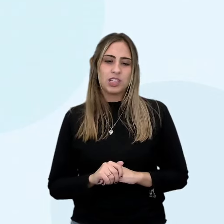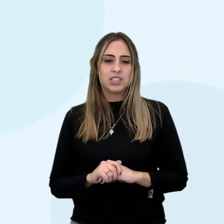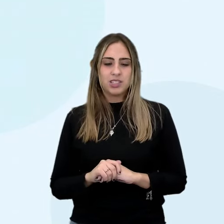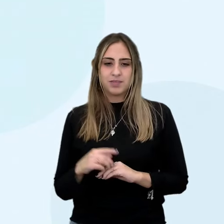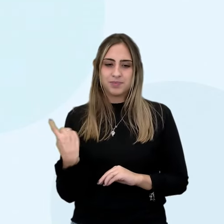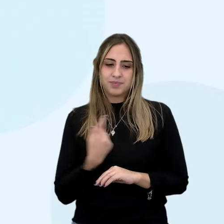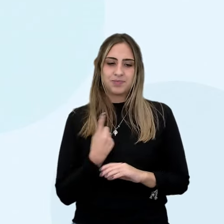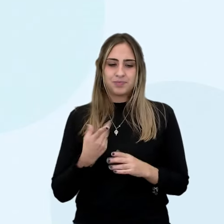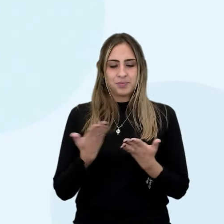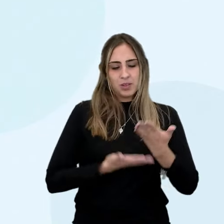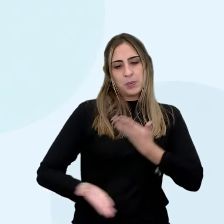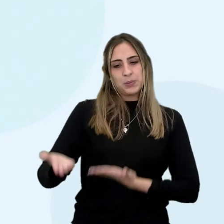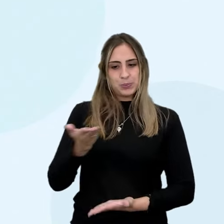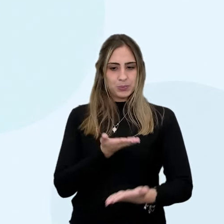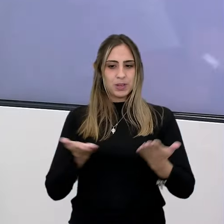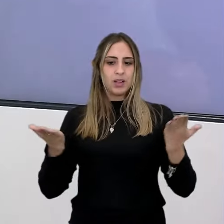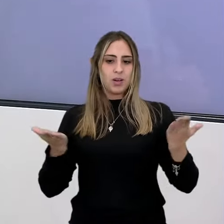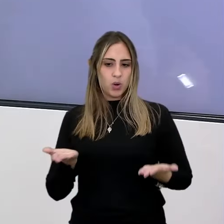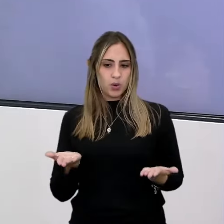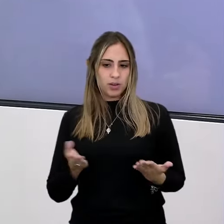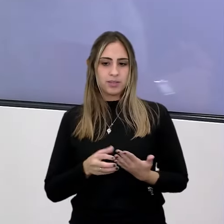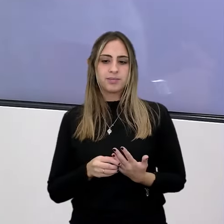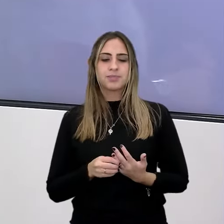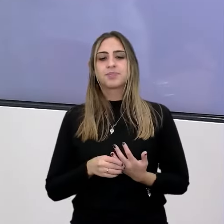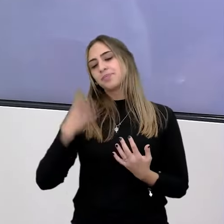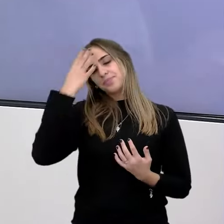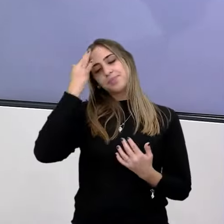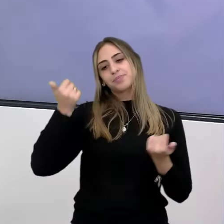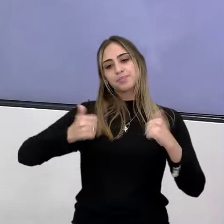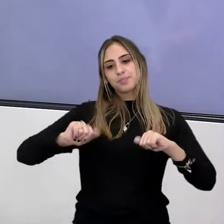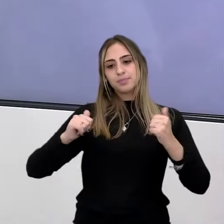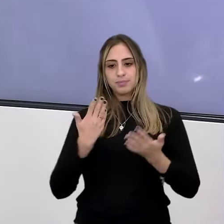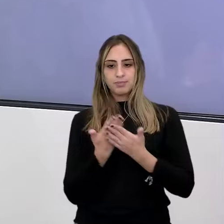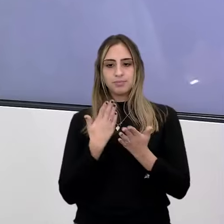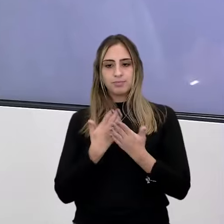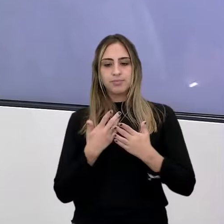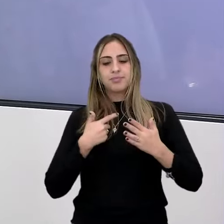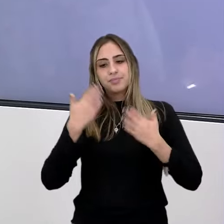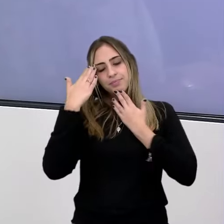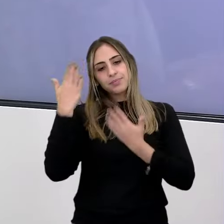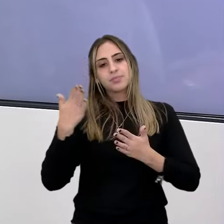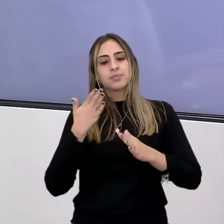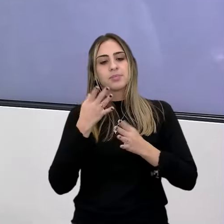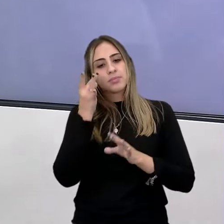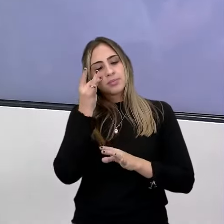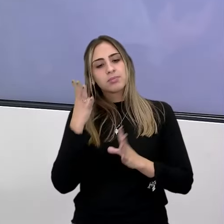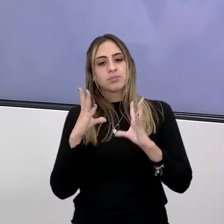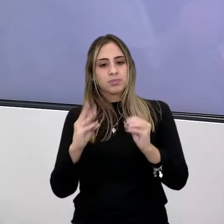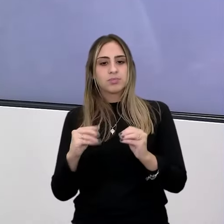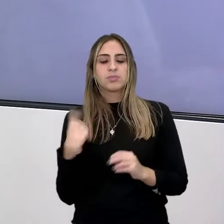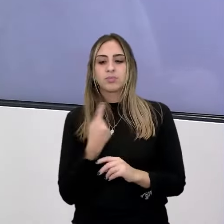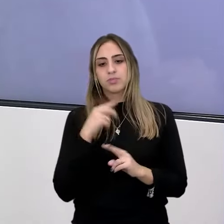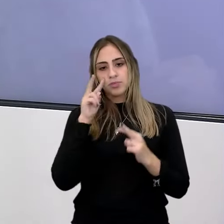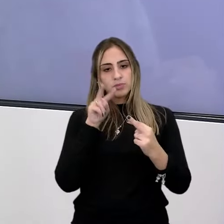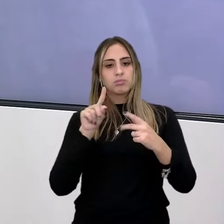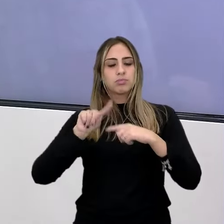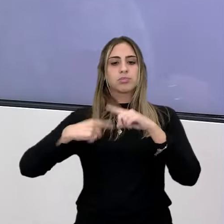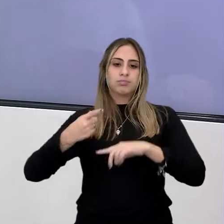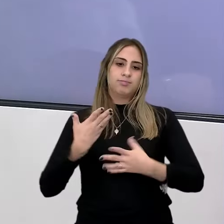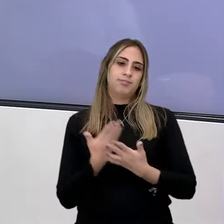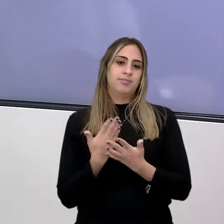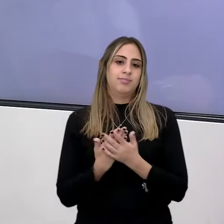para a nossa interação não se esqueça de avaliar a nossa aula agradeço a presença de todos e nos vemos na próxima